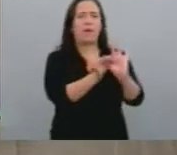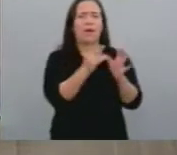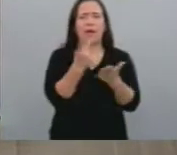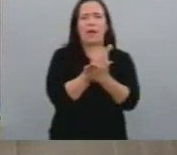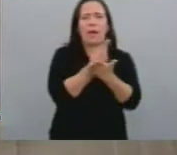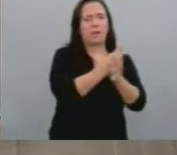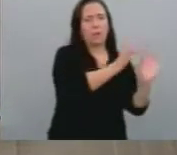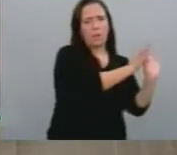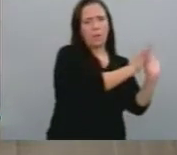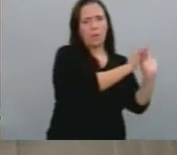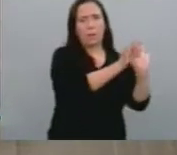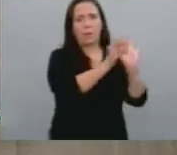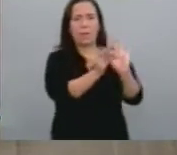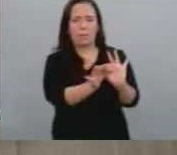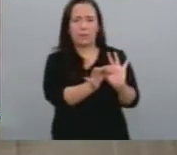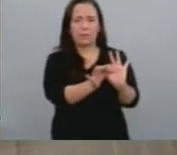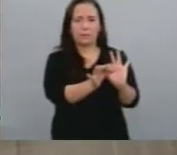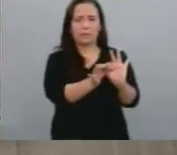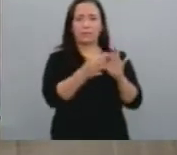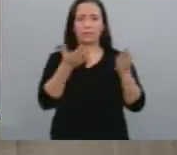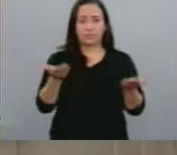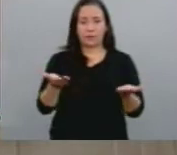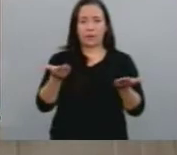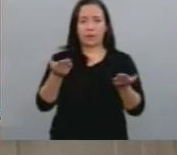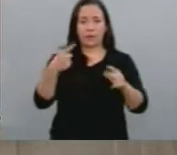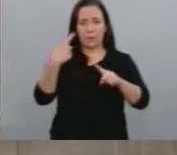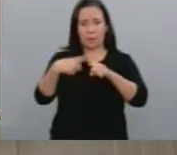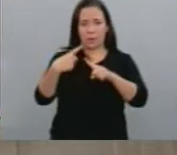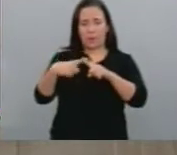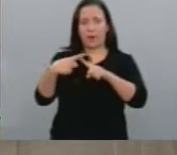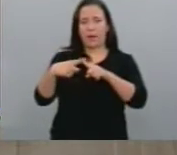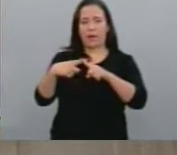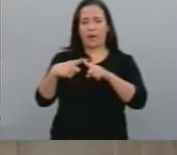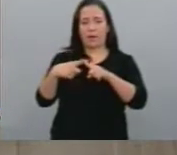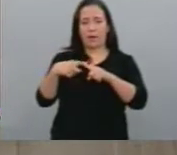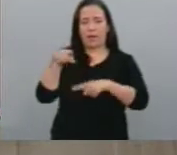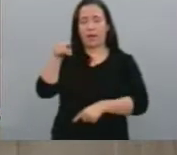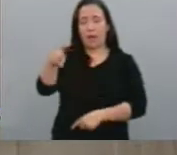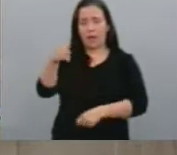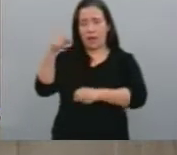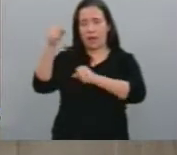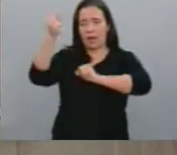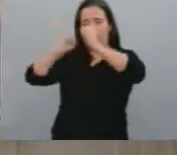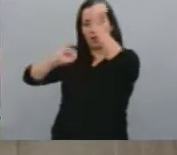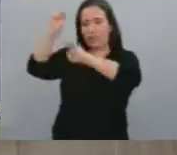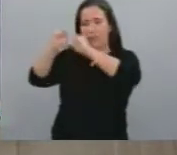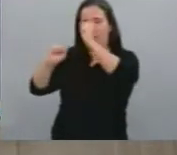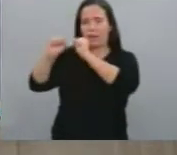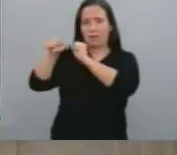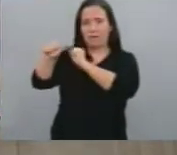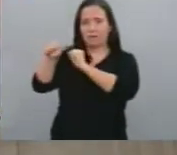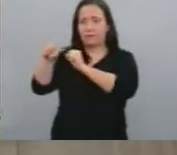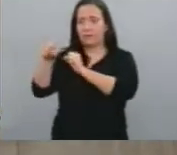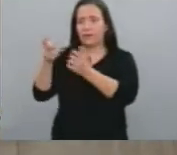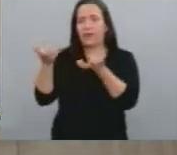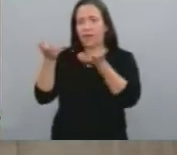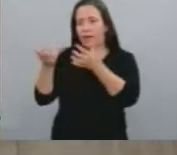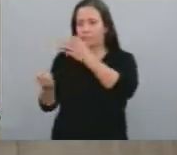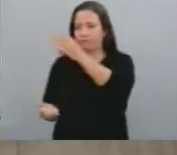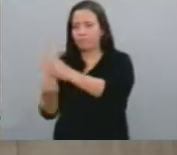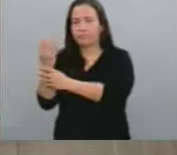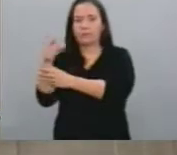um erro ter apostado num porto com retroporto industrial há 20 anos.